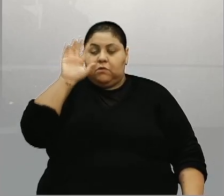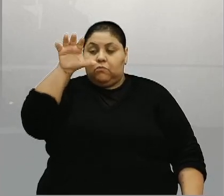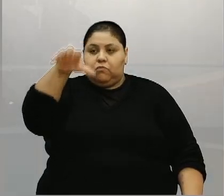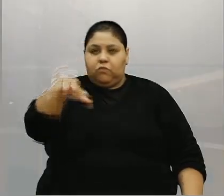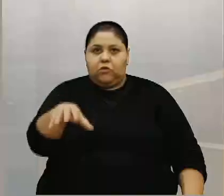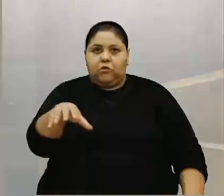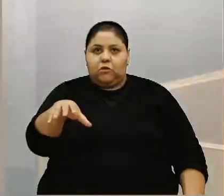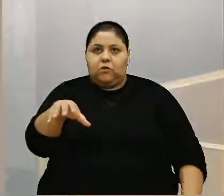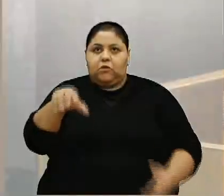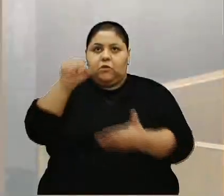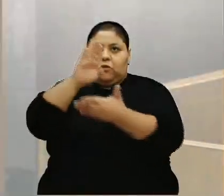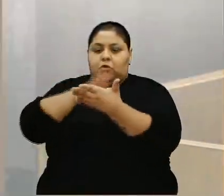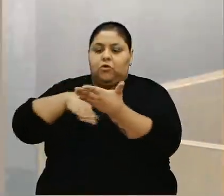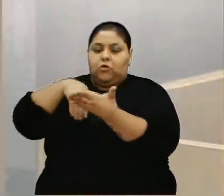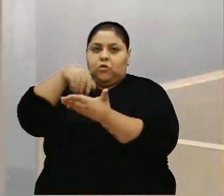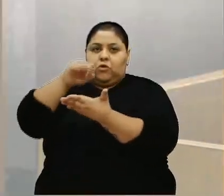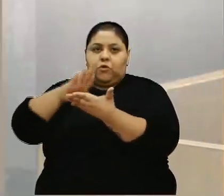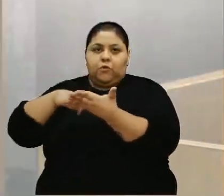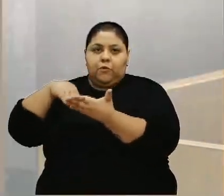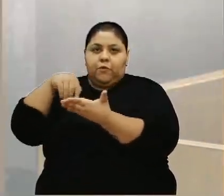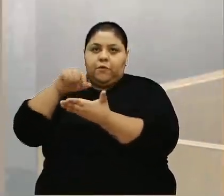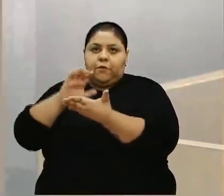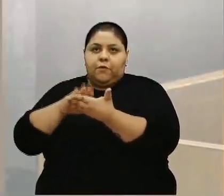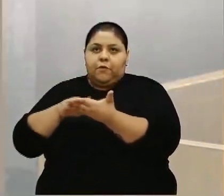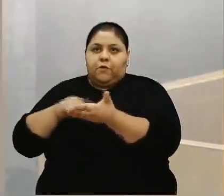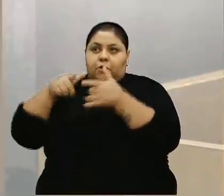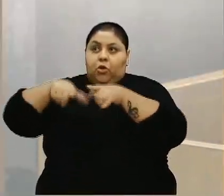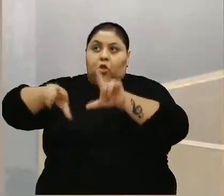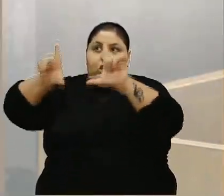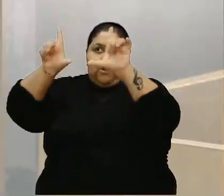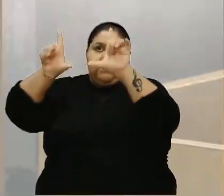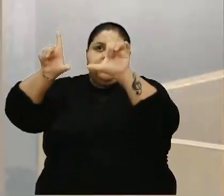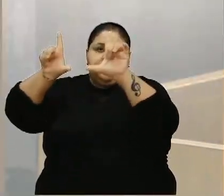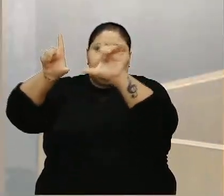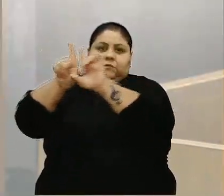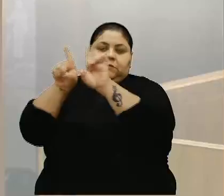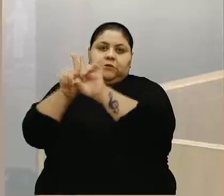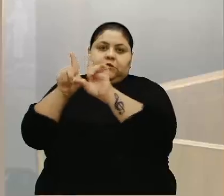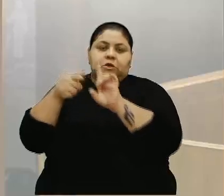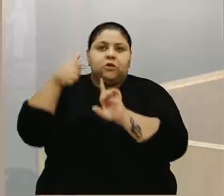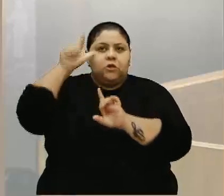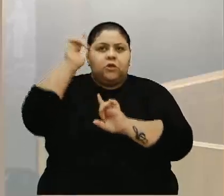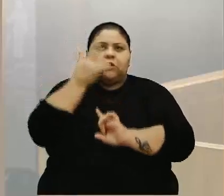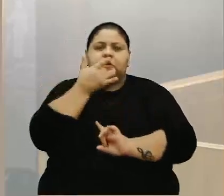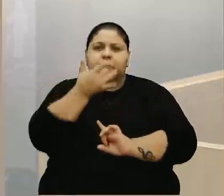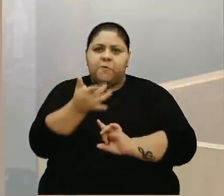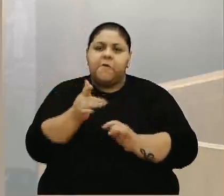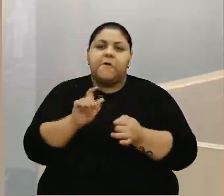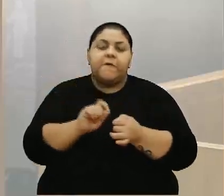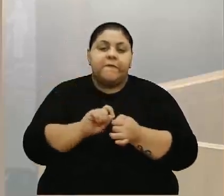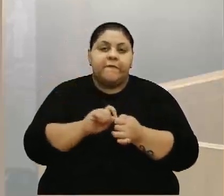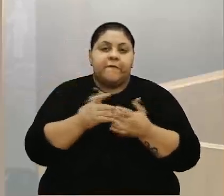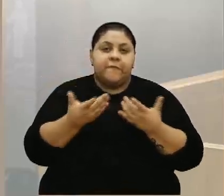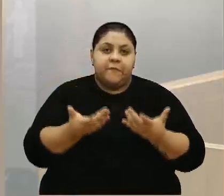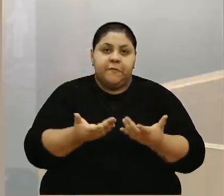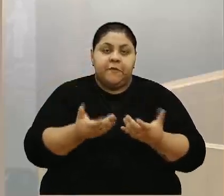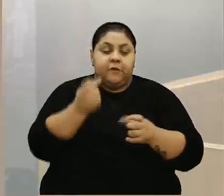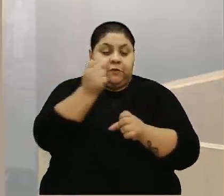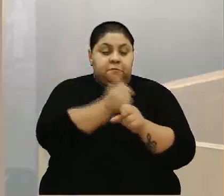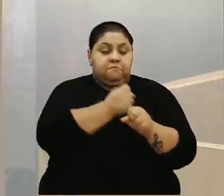de pintura dos cordão e colocação de placas, que ontem à tarde seria feito essa